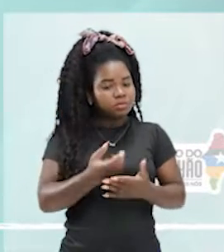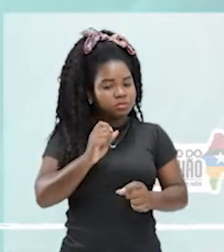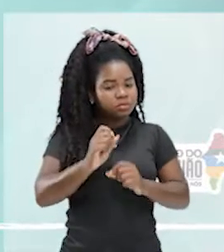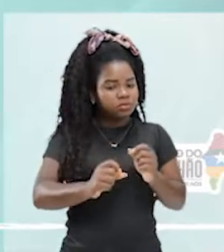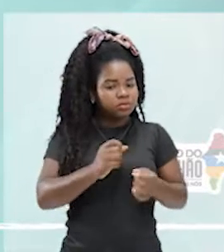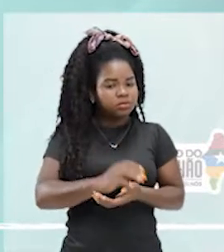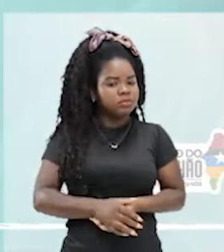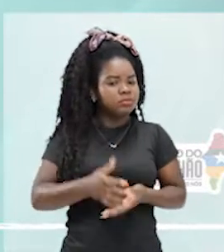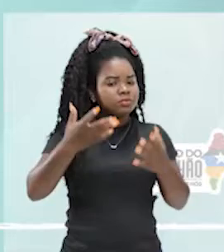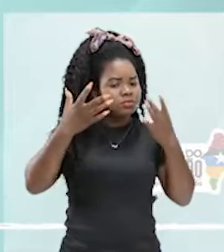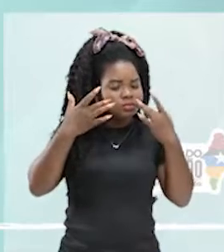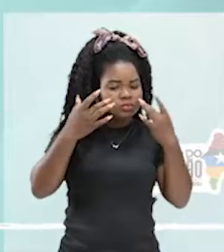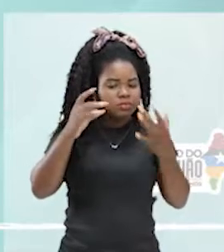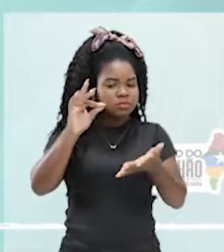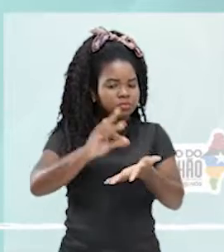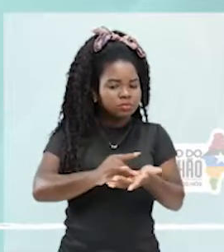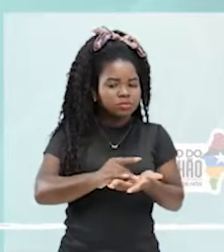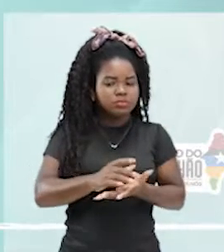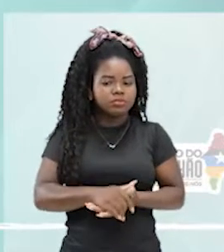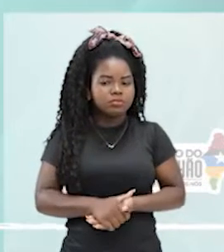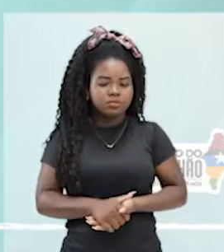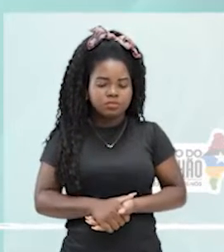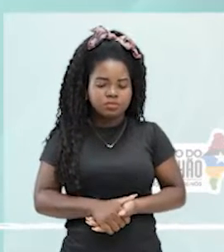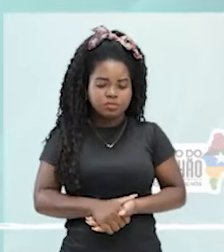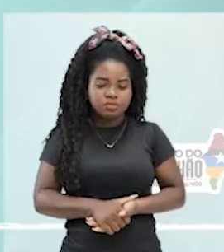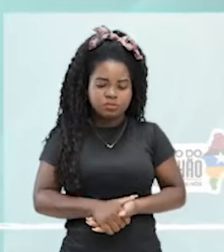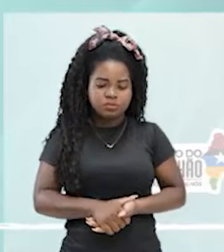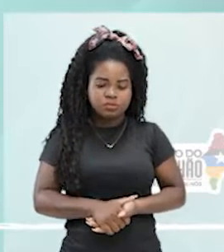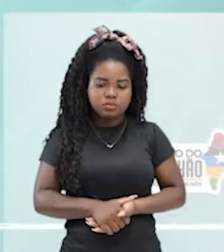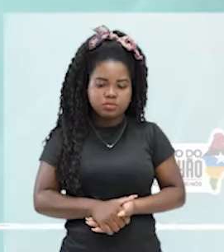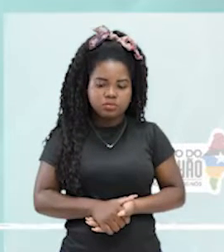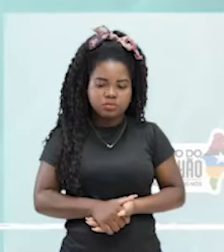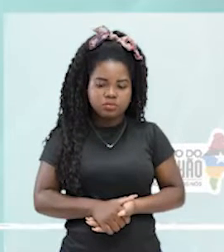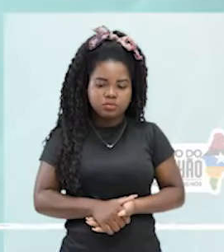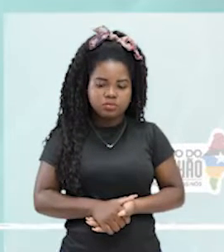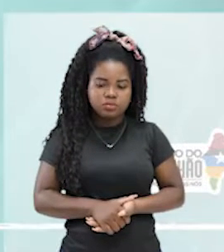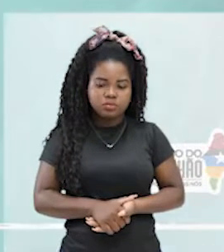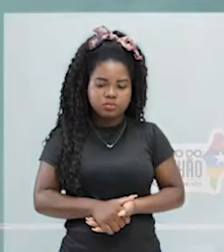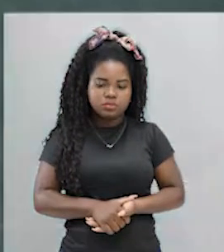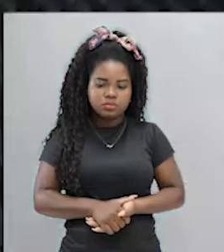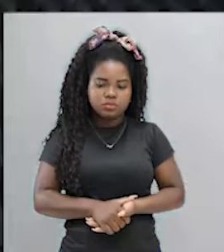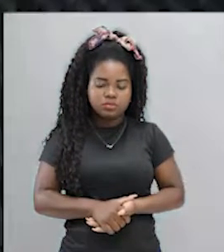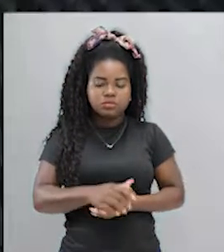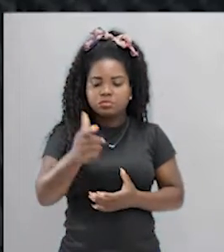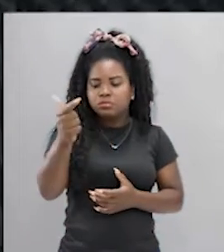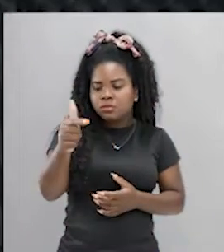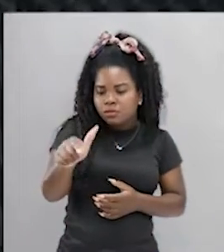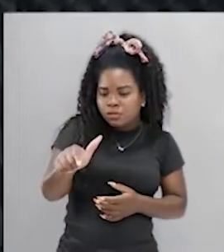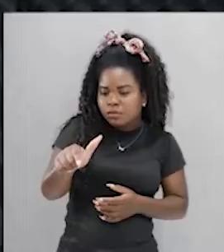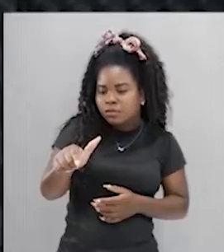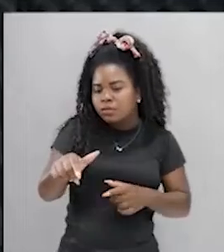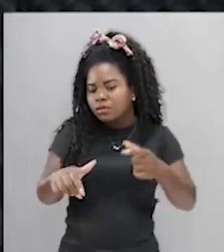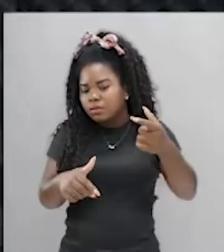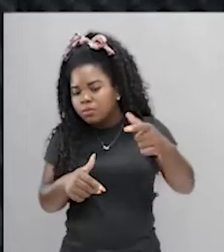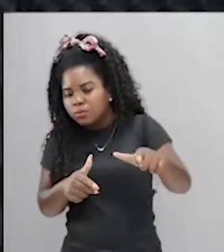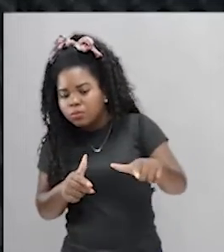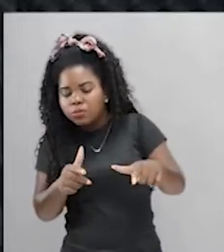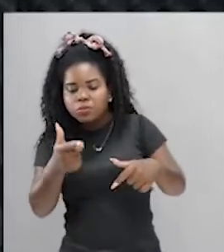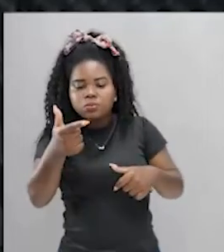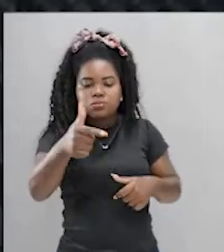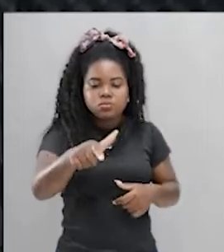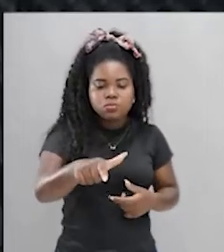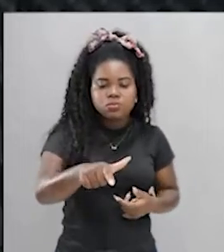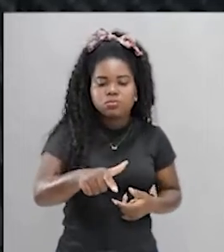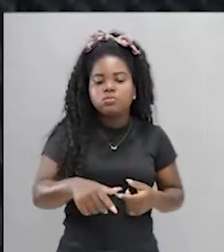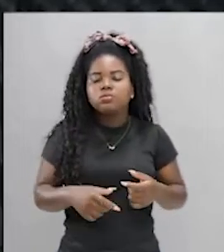encenar a personagem ali. O Grotowski vai por um viés diferente. Faz novamente, novamente,